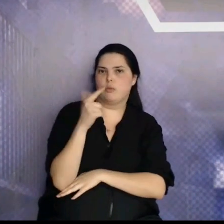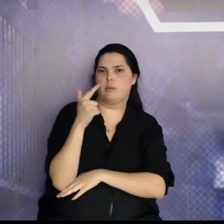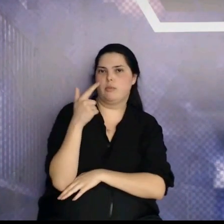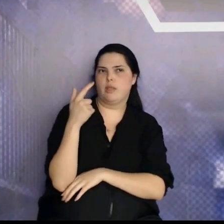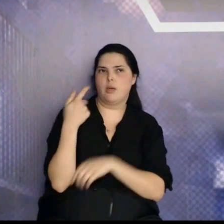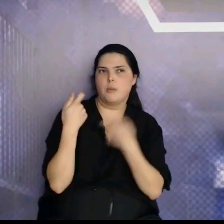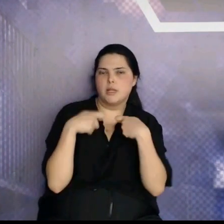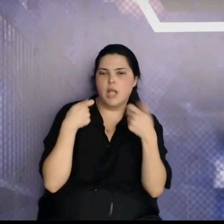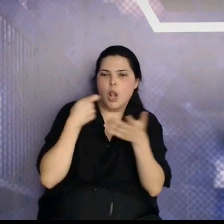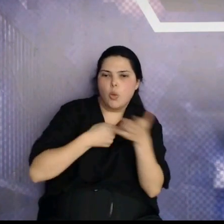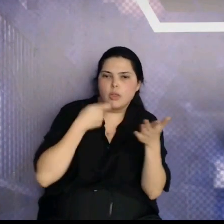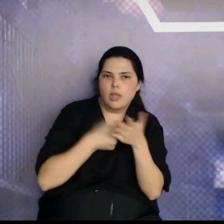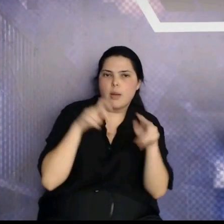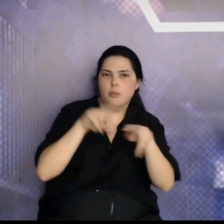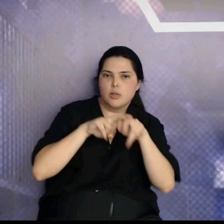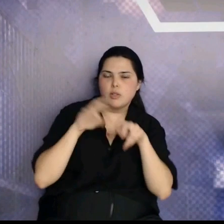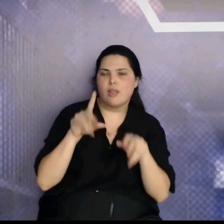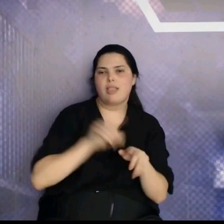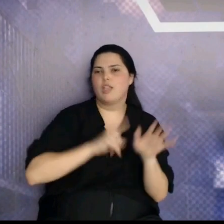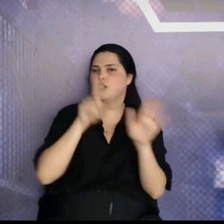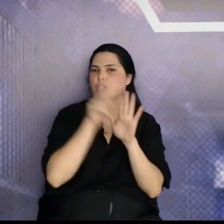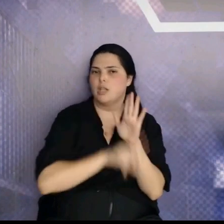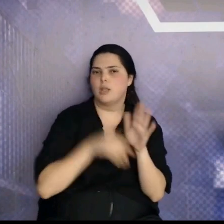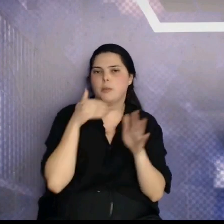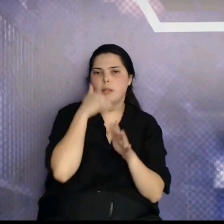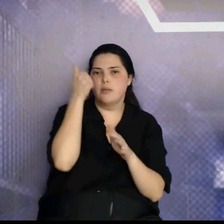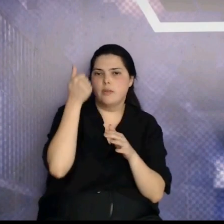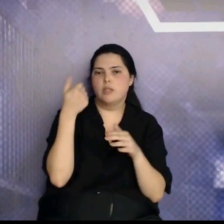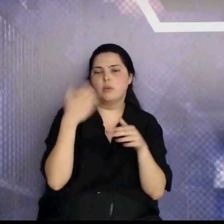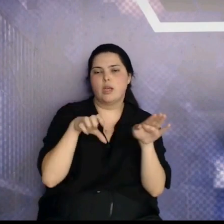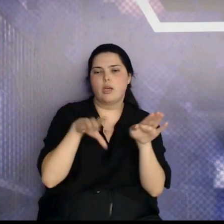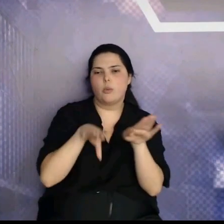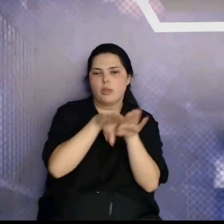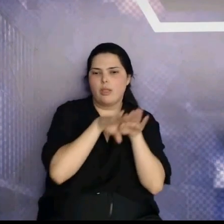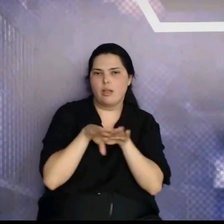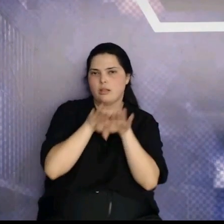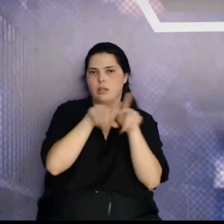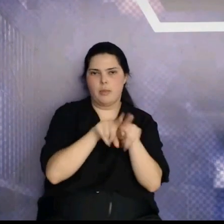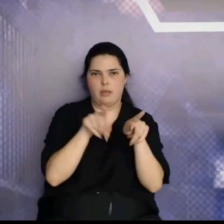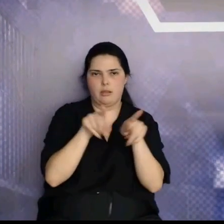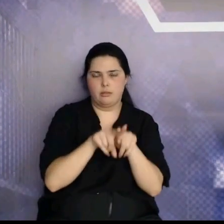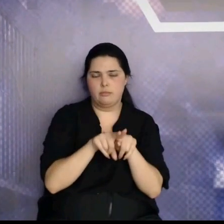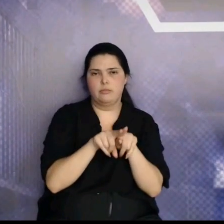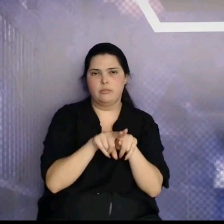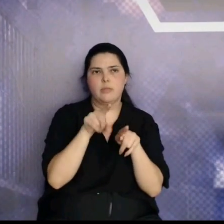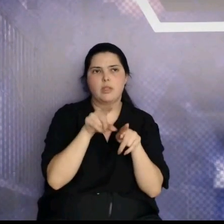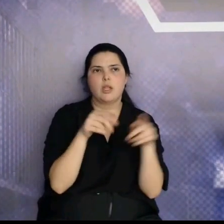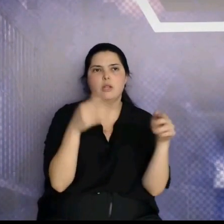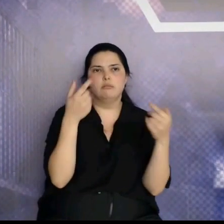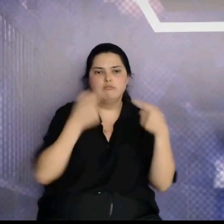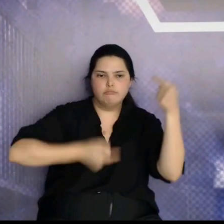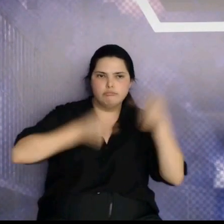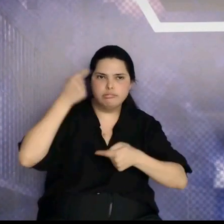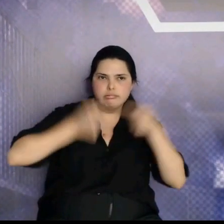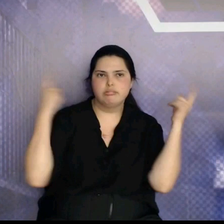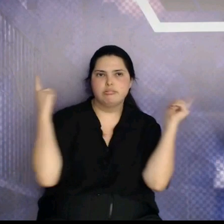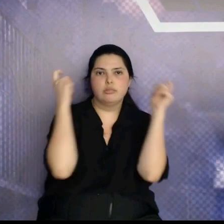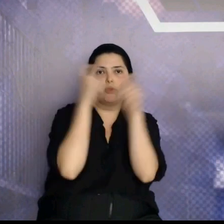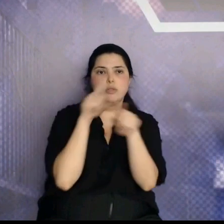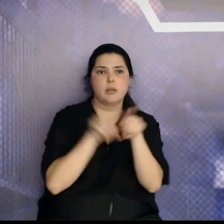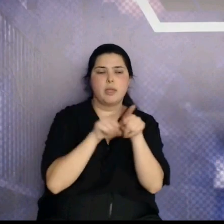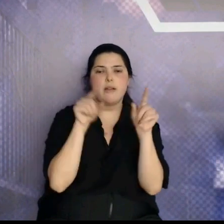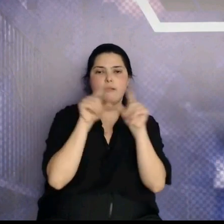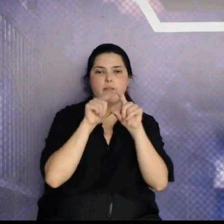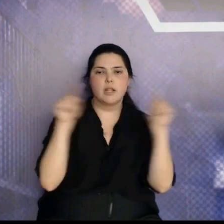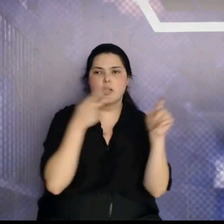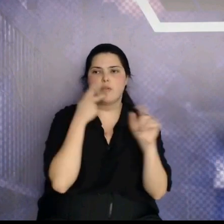elas, né? E sim só tenham direitos, benefícios ou equidade. Então é uma discussão árdua, assim, e a frase que eu sempre usei